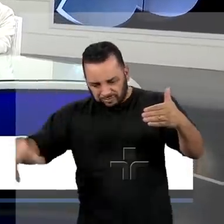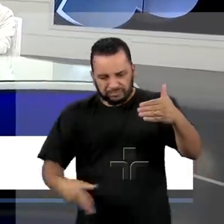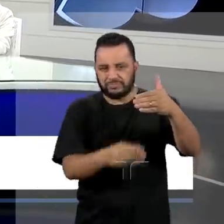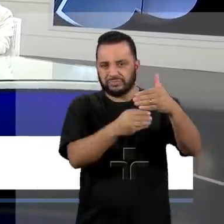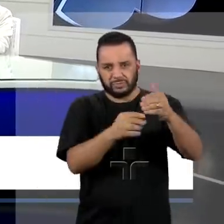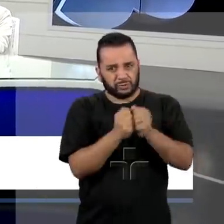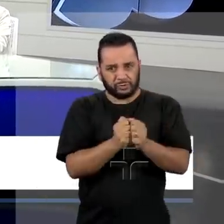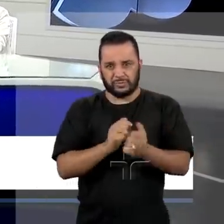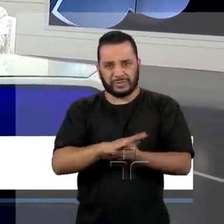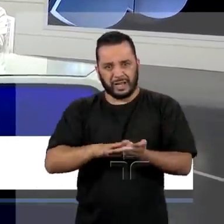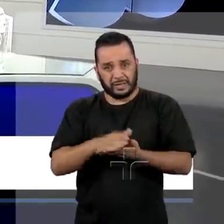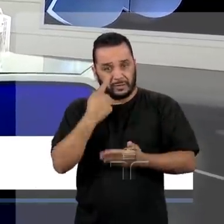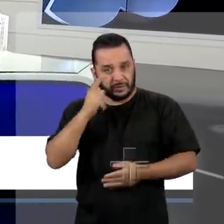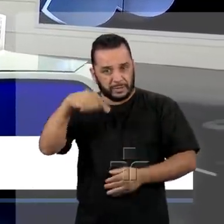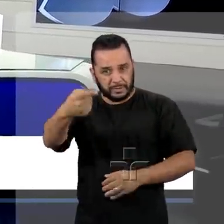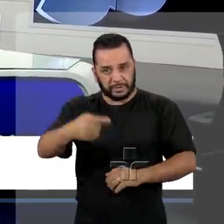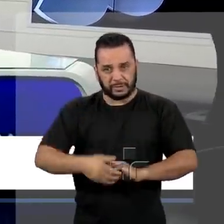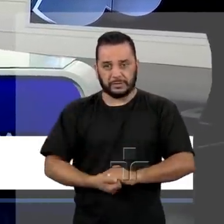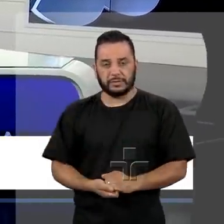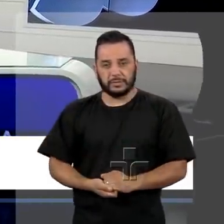já já.